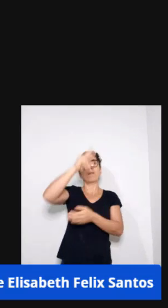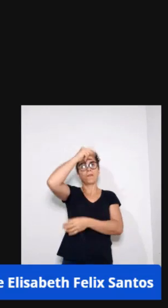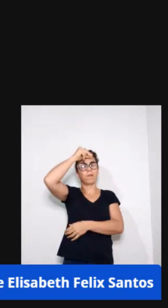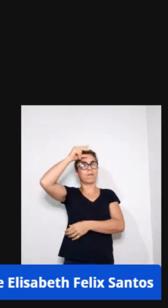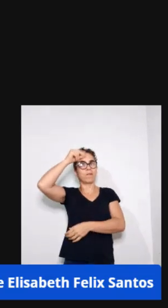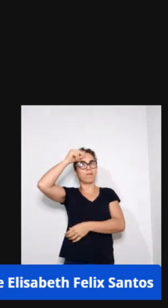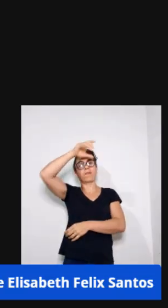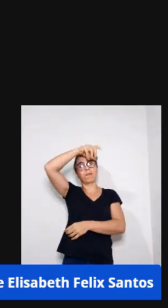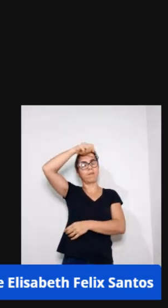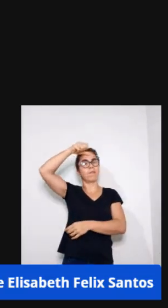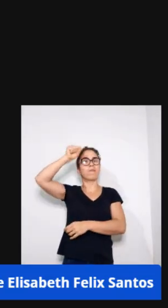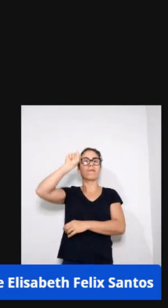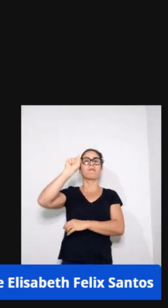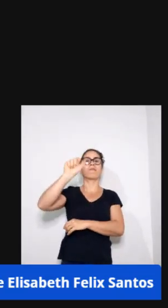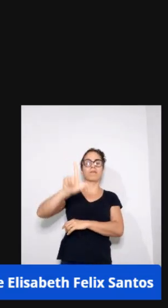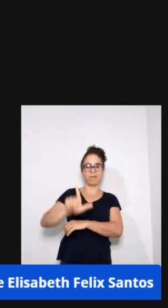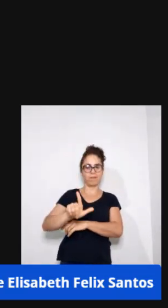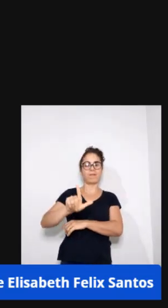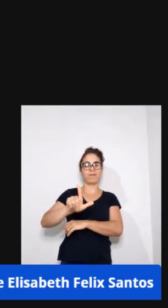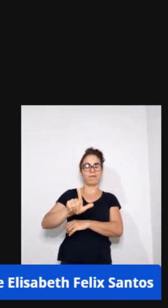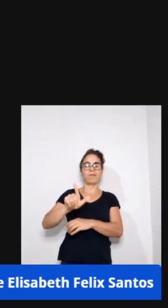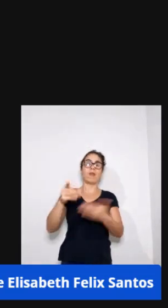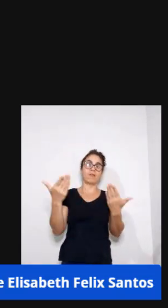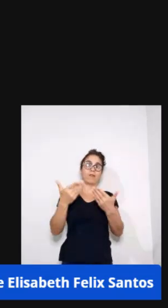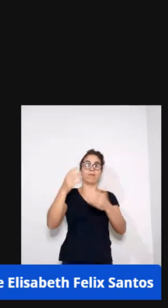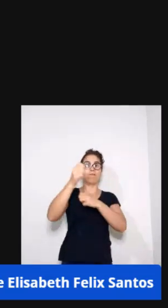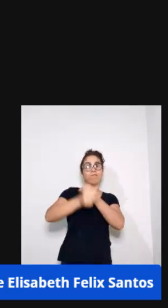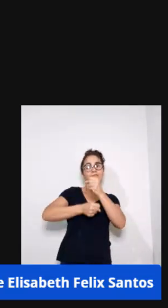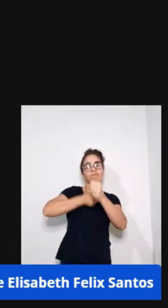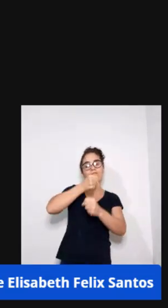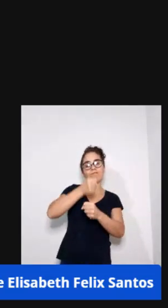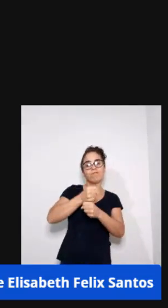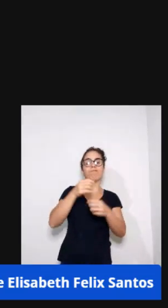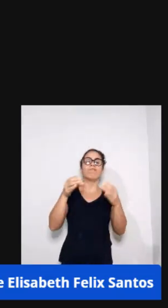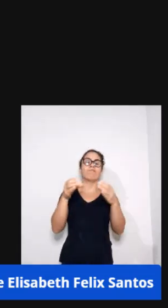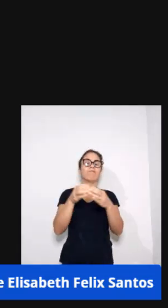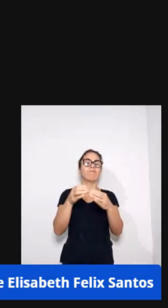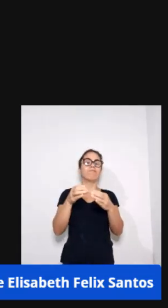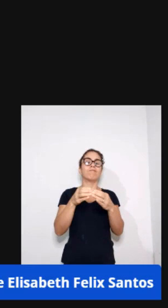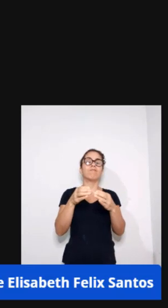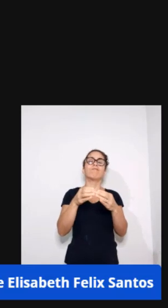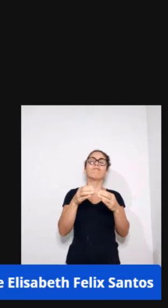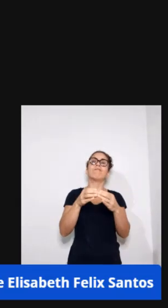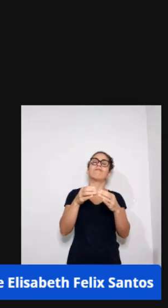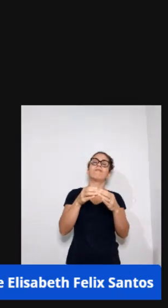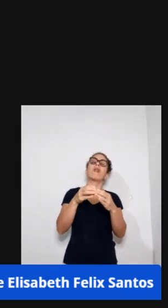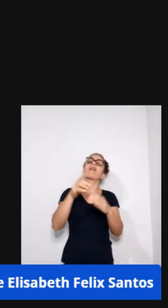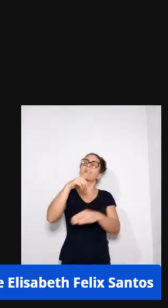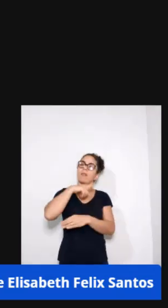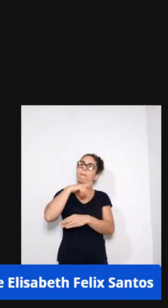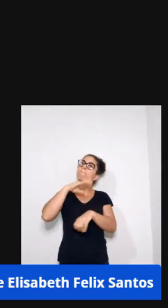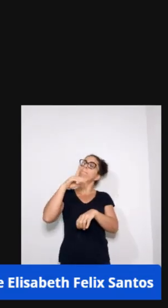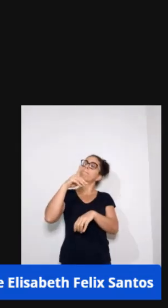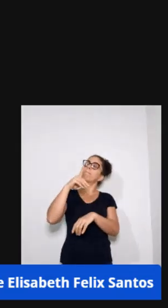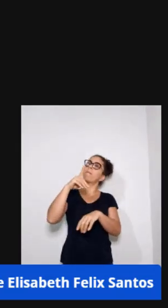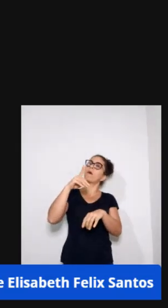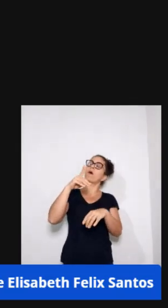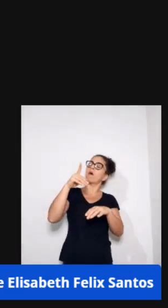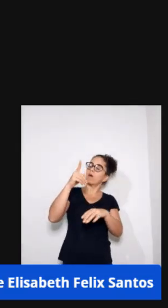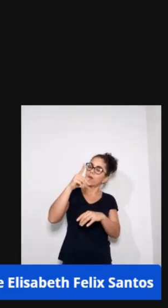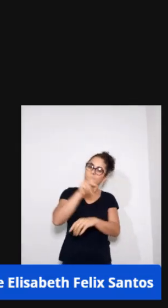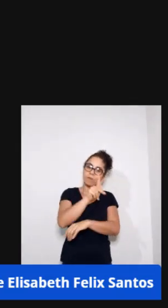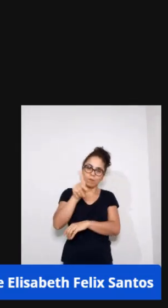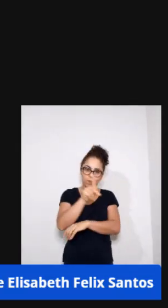Sul. Este ano, a nossa equipe está composta com mais uma colega de trabalho, a professora